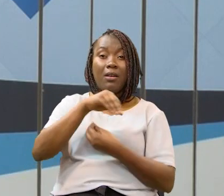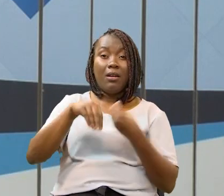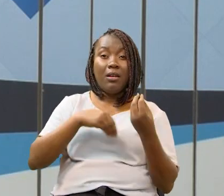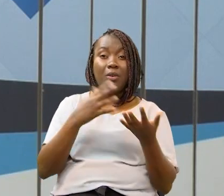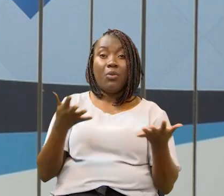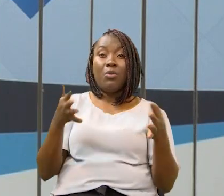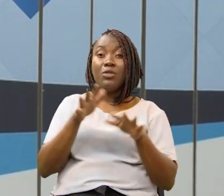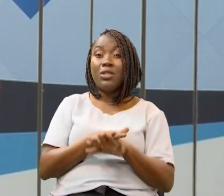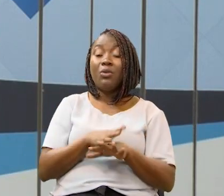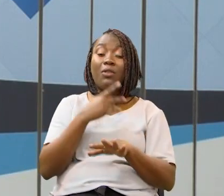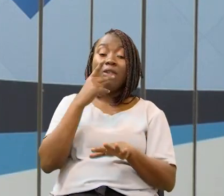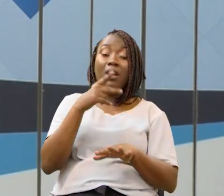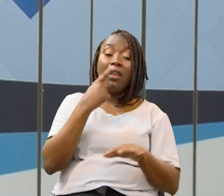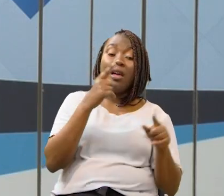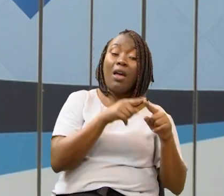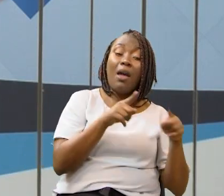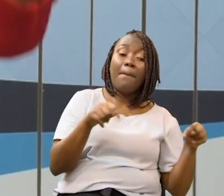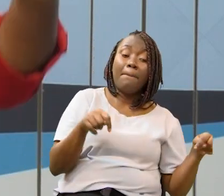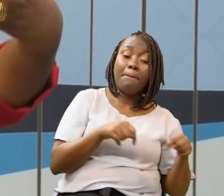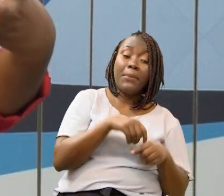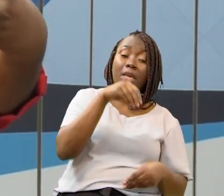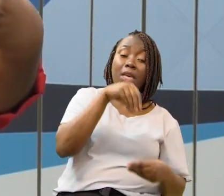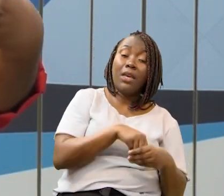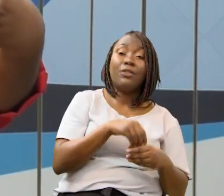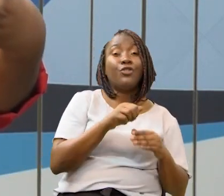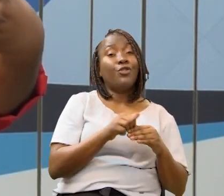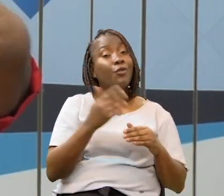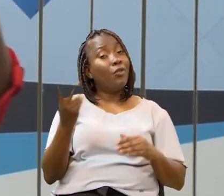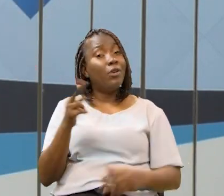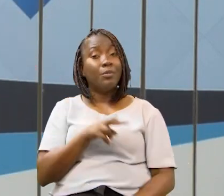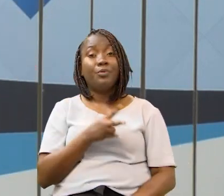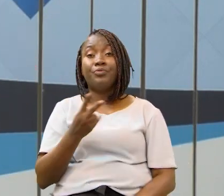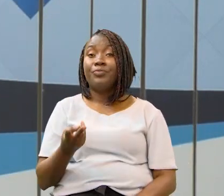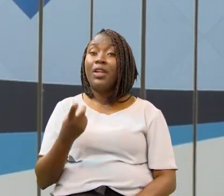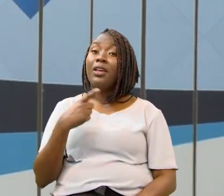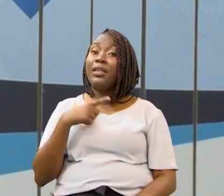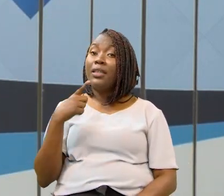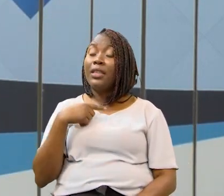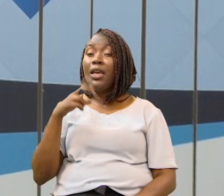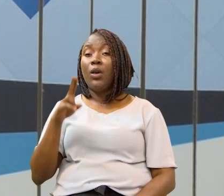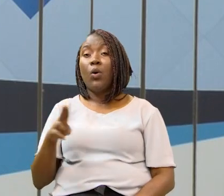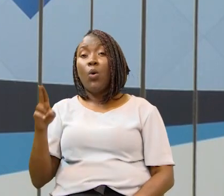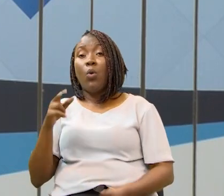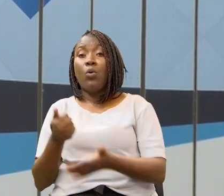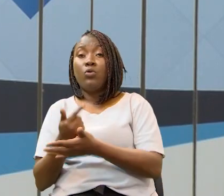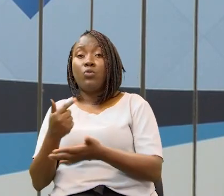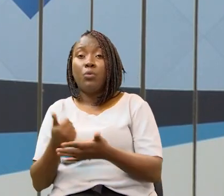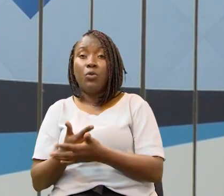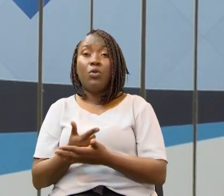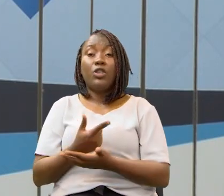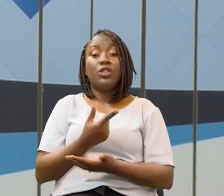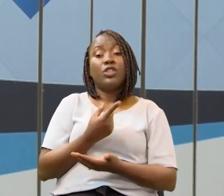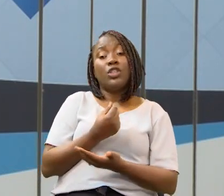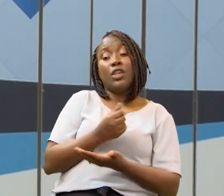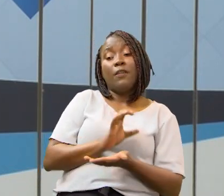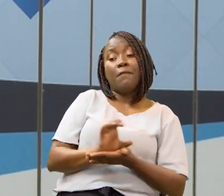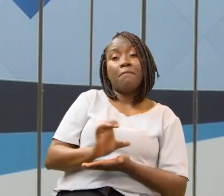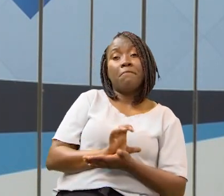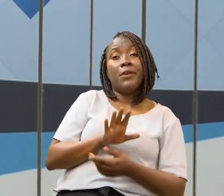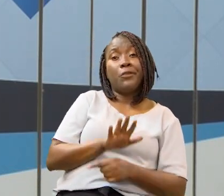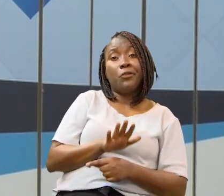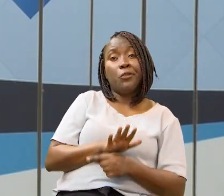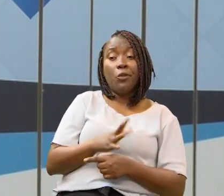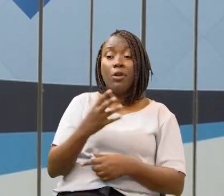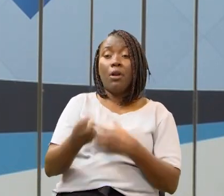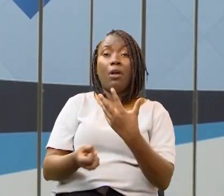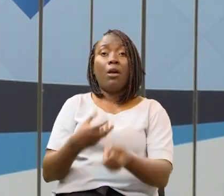estou falando do meu ambiente, eu estou falando do ambiente externo, onde eu vou ter consumidores, investidores aderindo ali